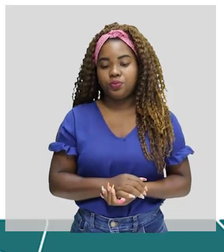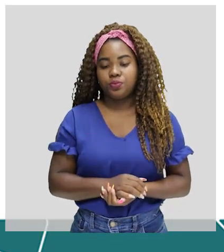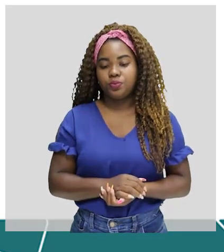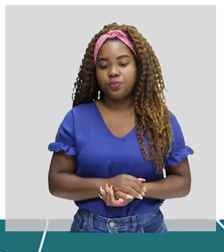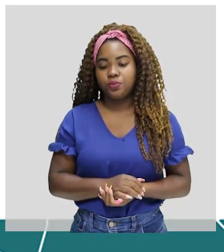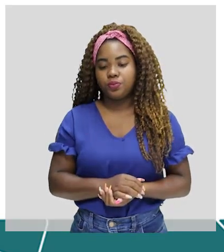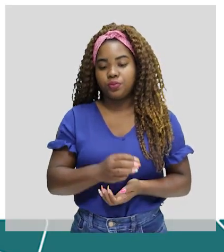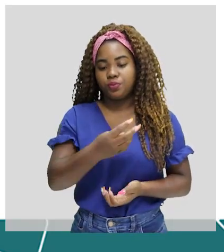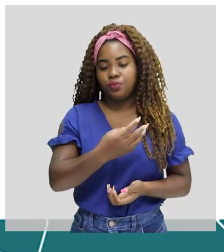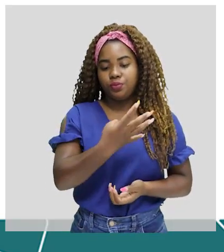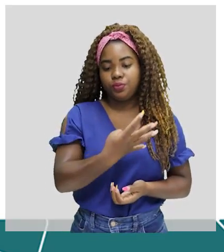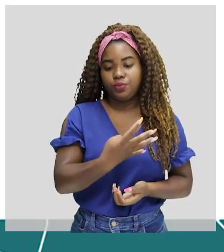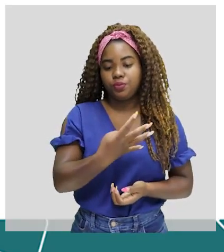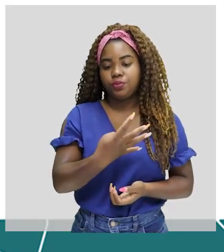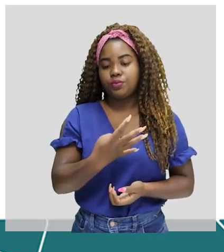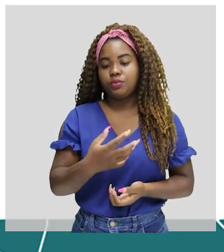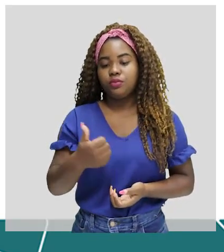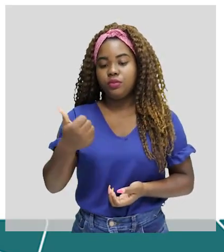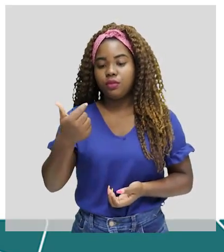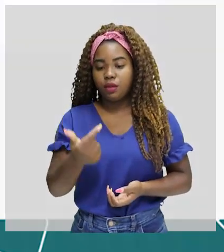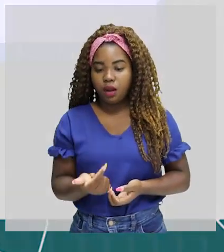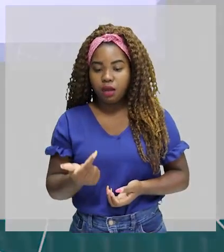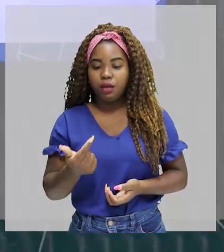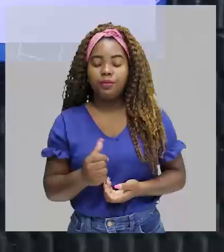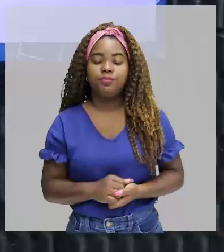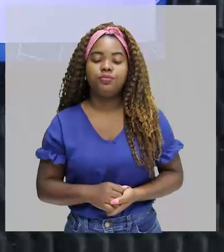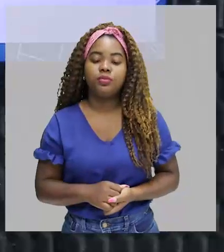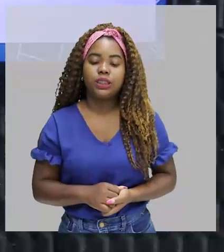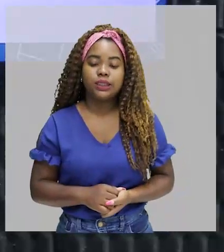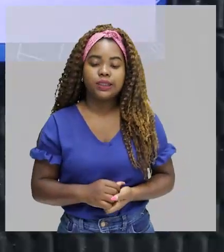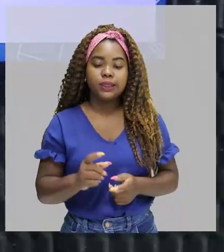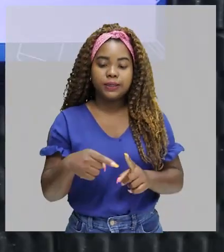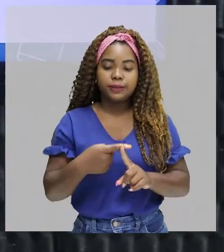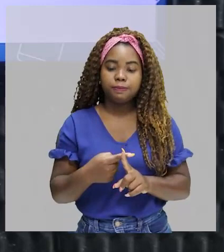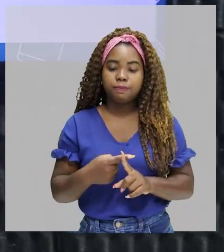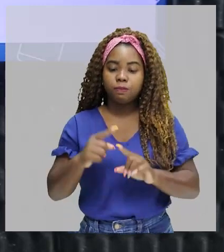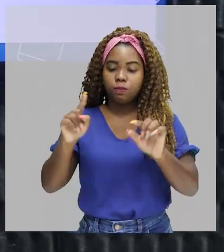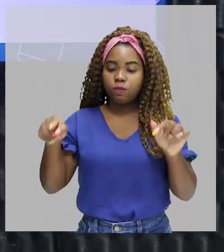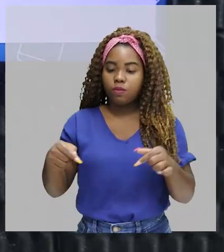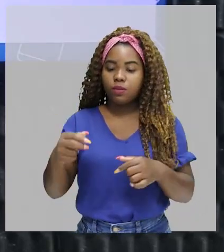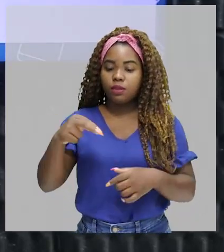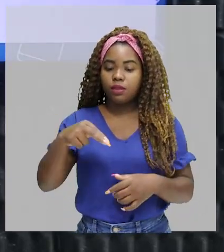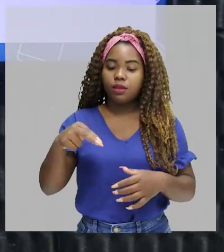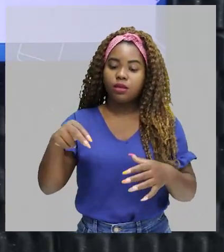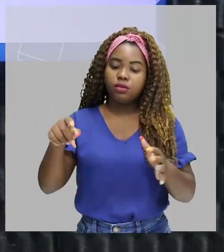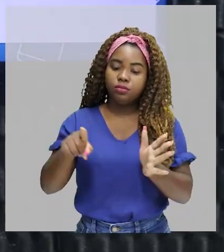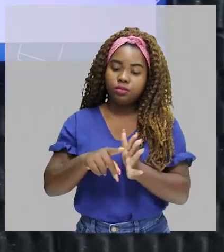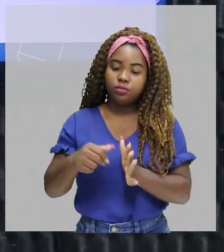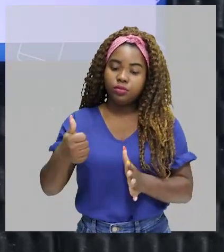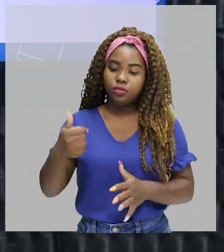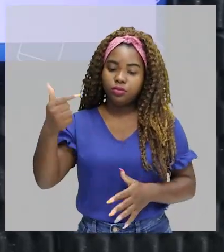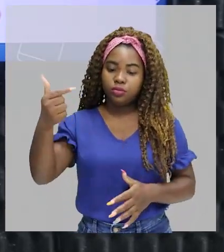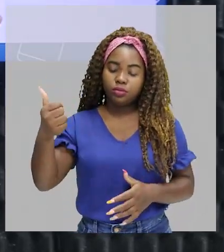vai ser o 34 e o a1 corresponde ao 12. O restante eu vou substituir agora a razão, porque também